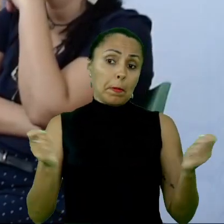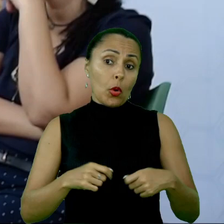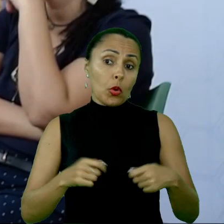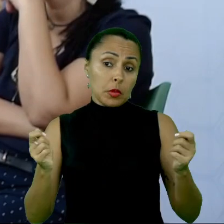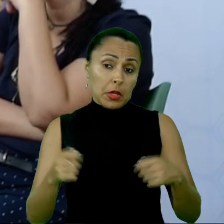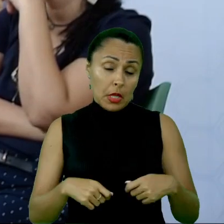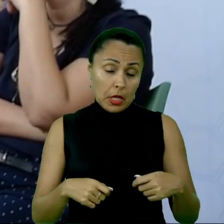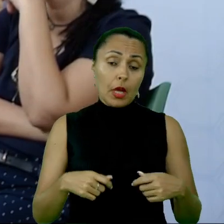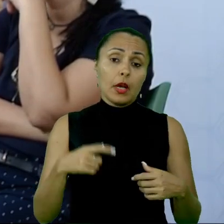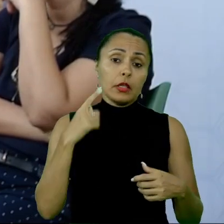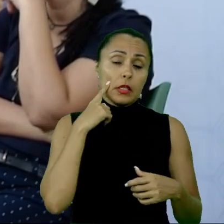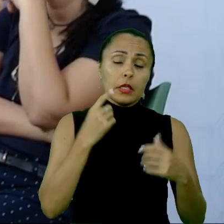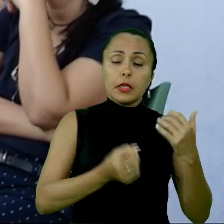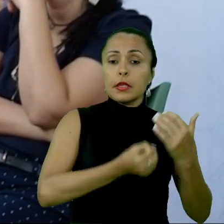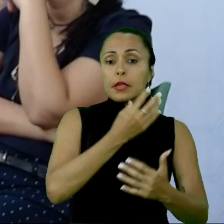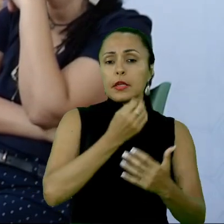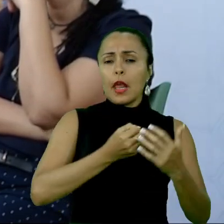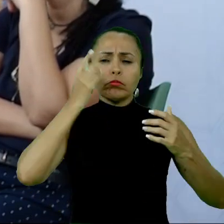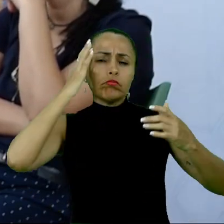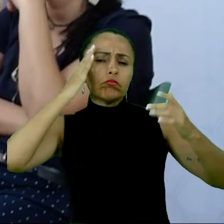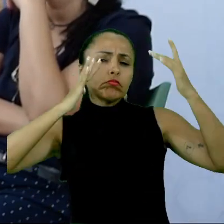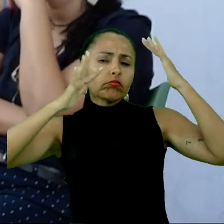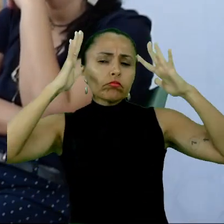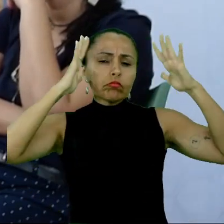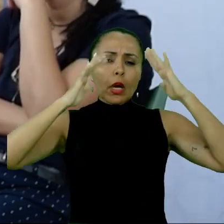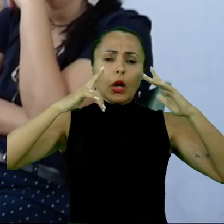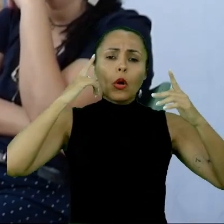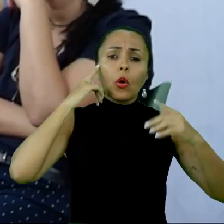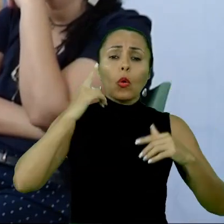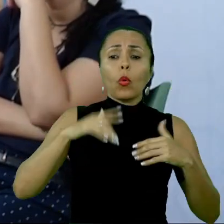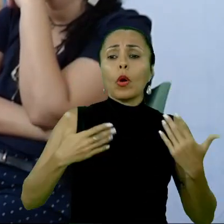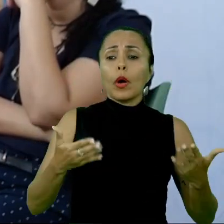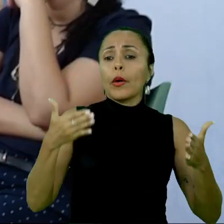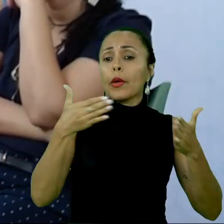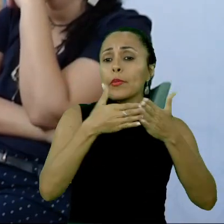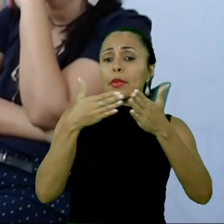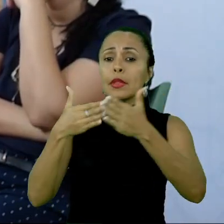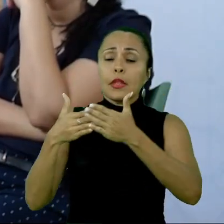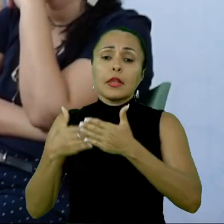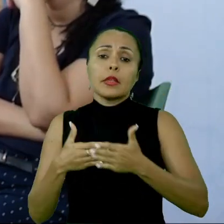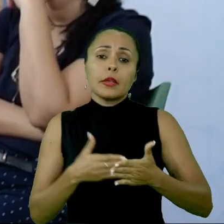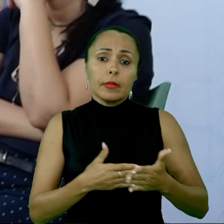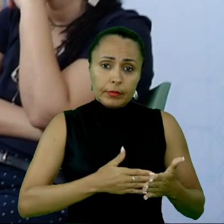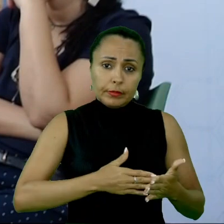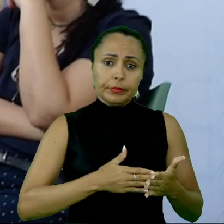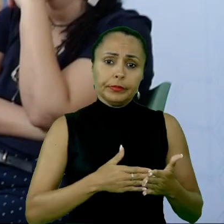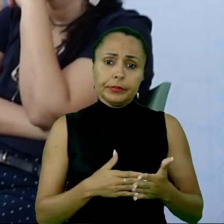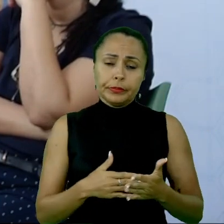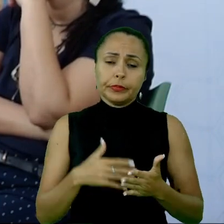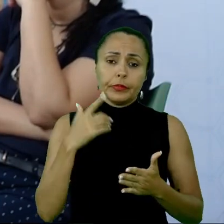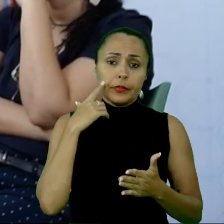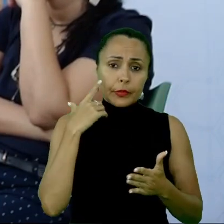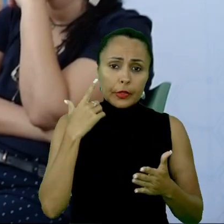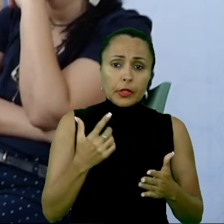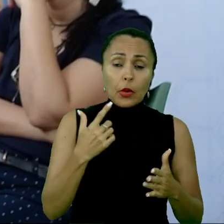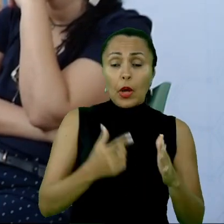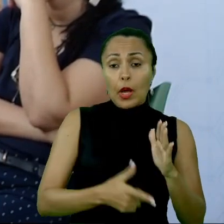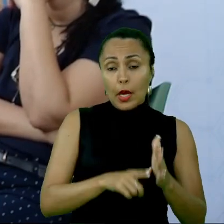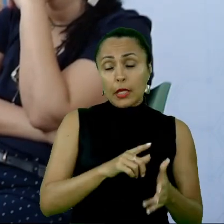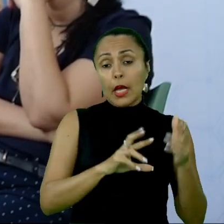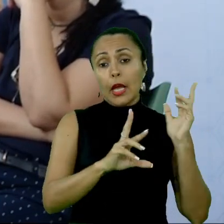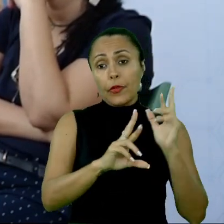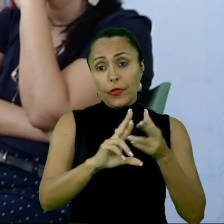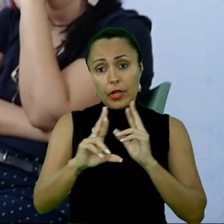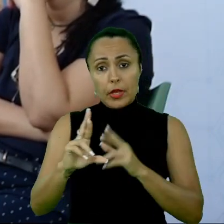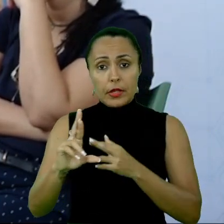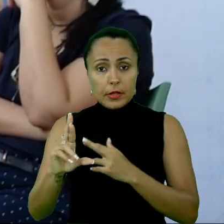tem de criar, quais são os limites, né? Quais seriam os limites entre a releitura, como a gente viu no caso anterior, essa referência, e o